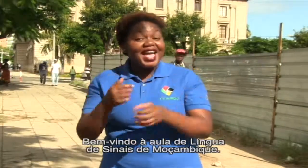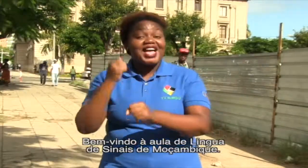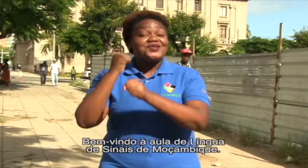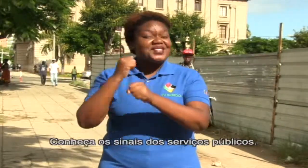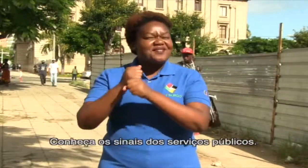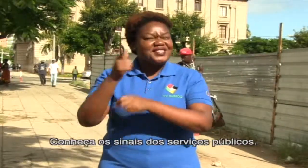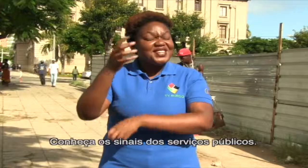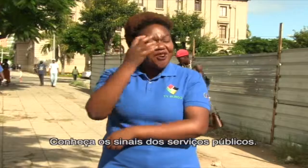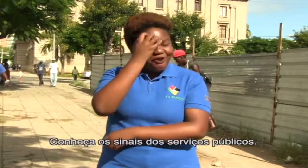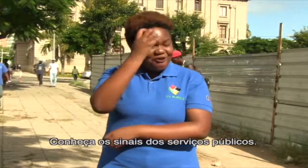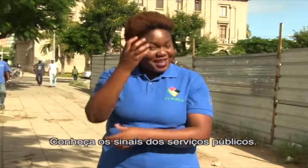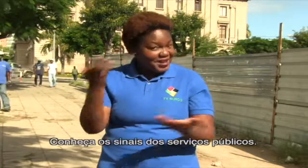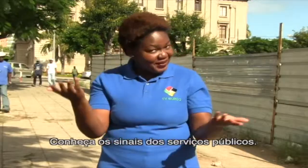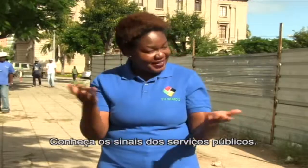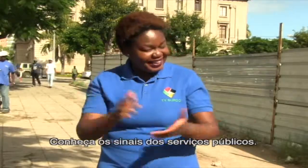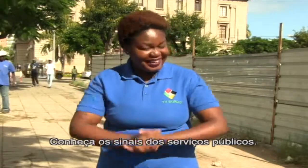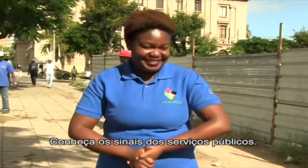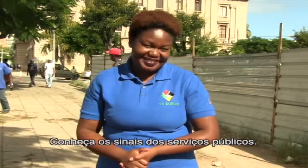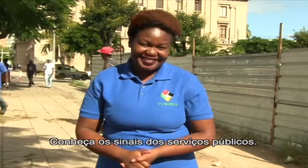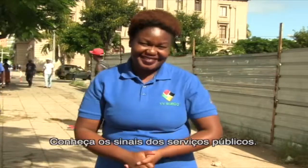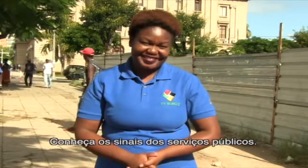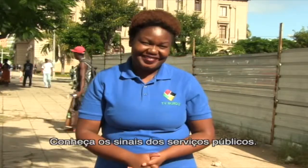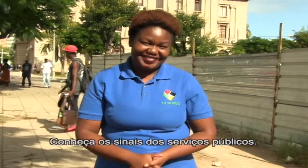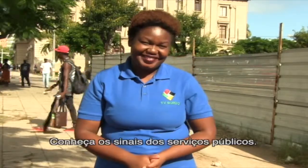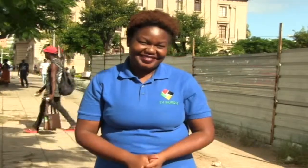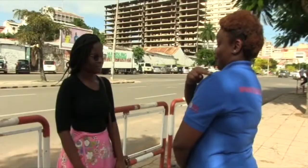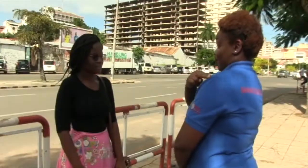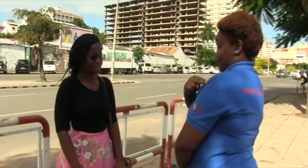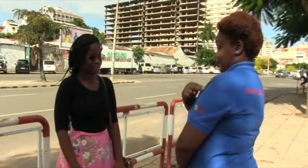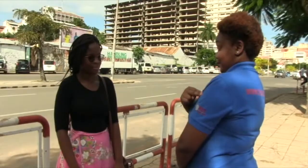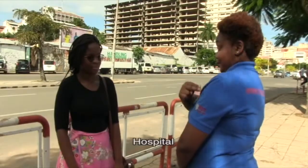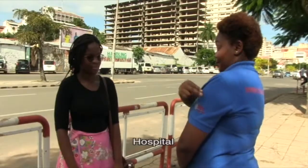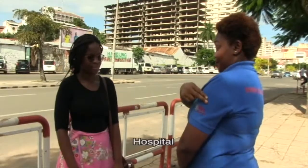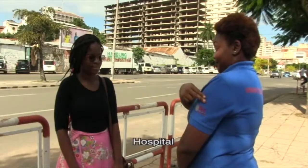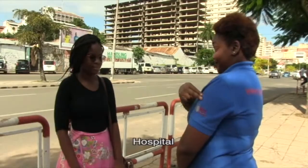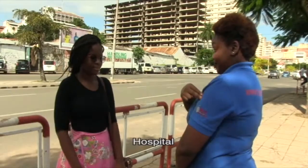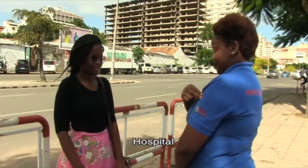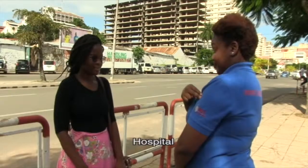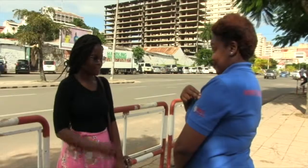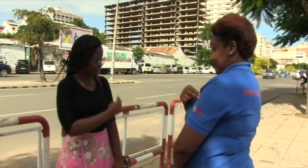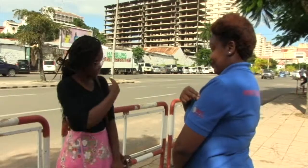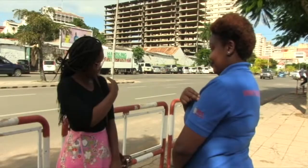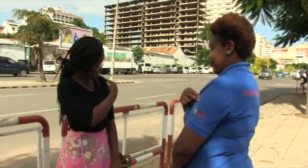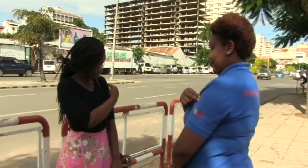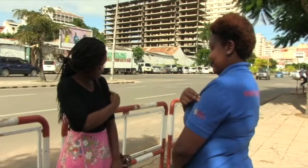Moçambique. Conheça os sinais dos serviços públicos. Hospital